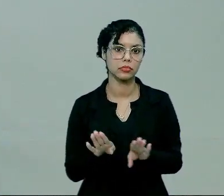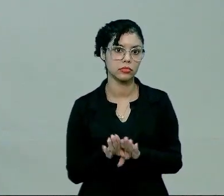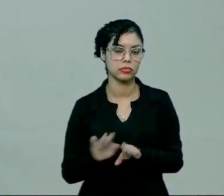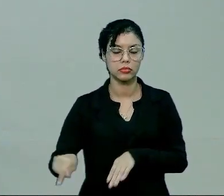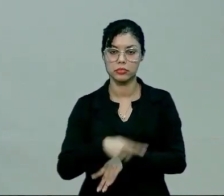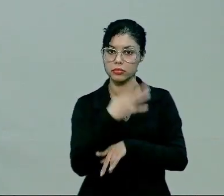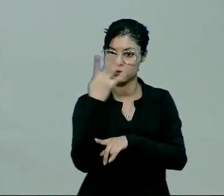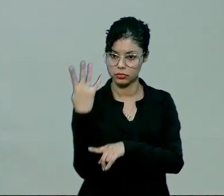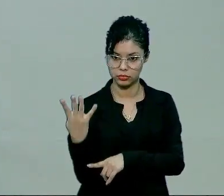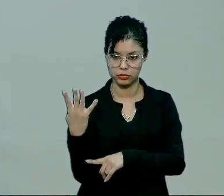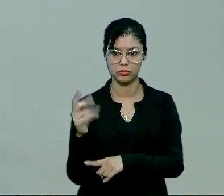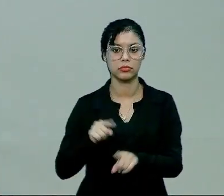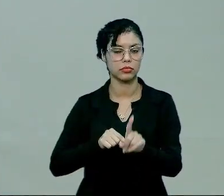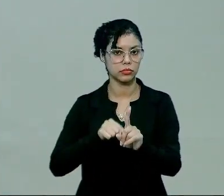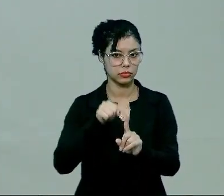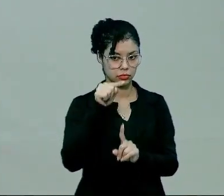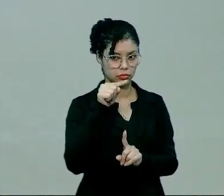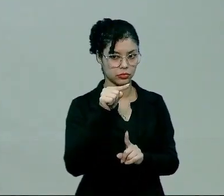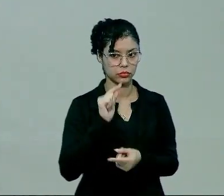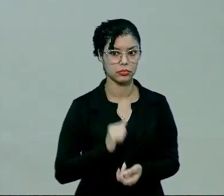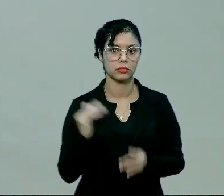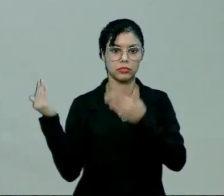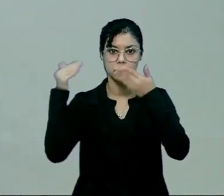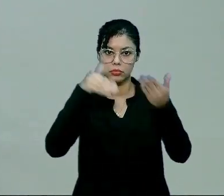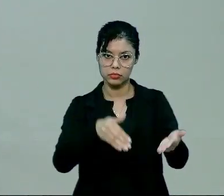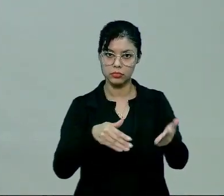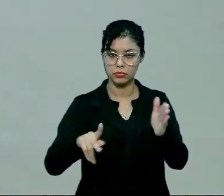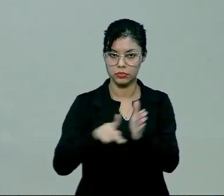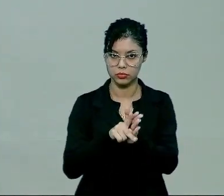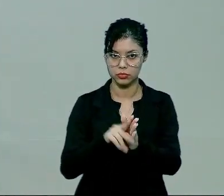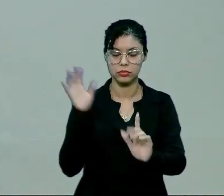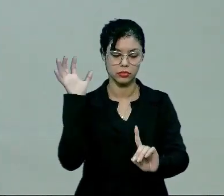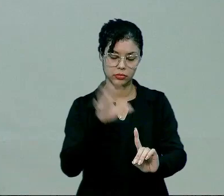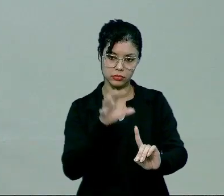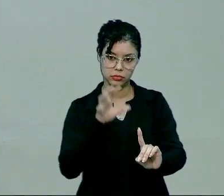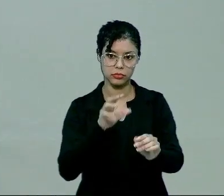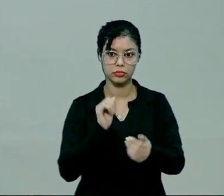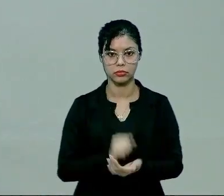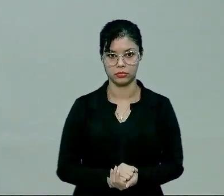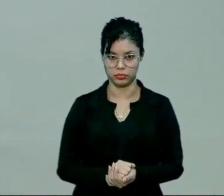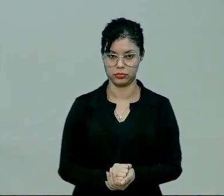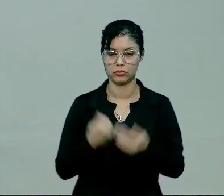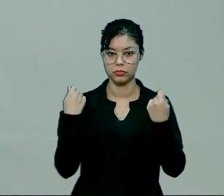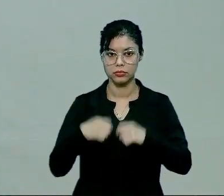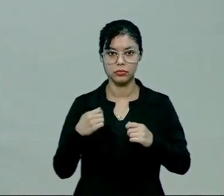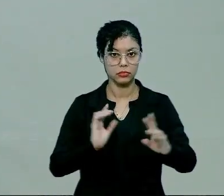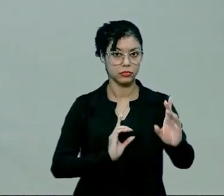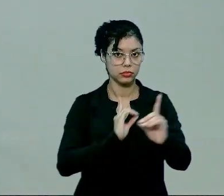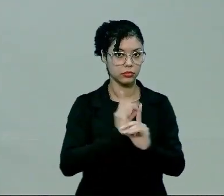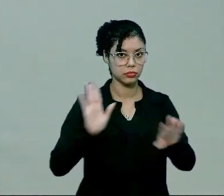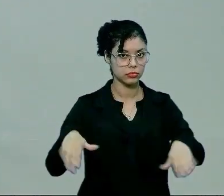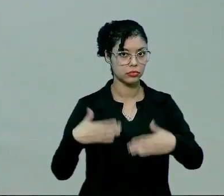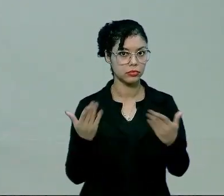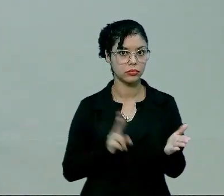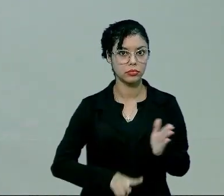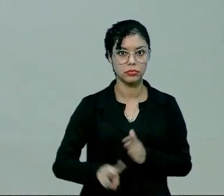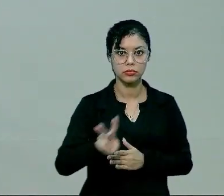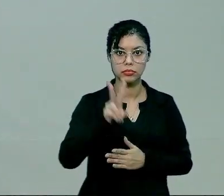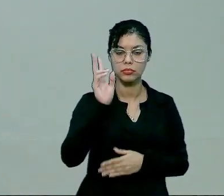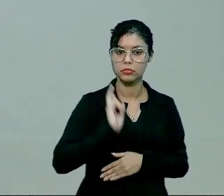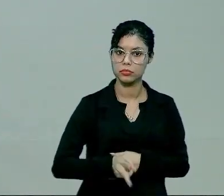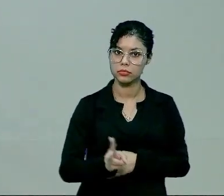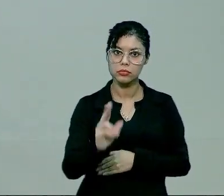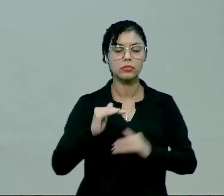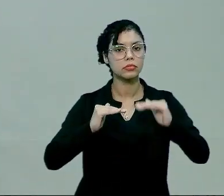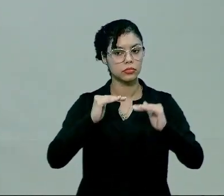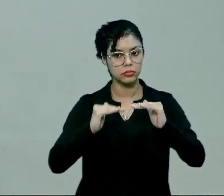uma quantidade de volume, um determinado volume, que ali foi 5 litros, e eu preciso descobrir qual é o valor da